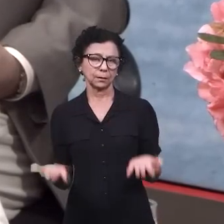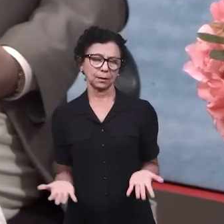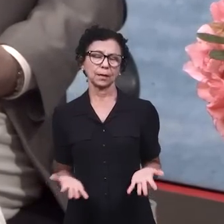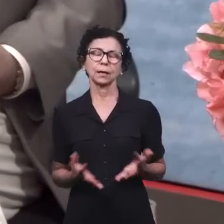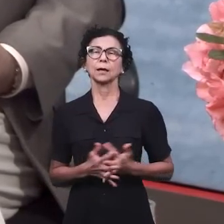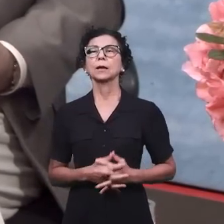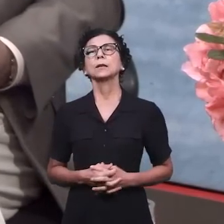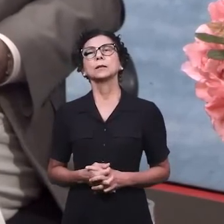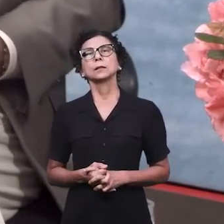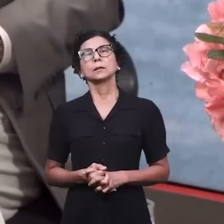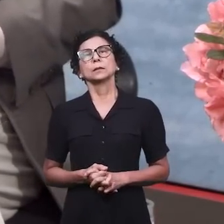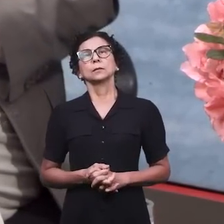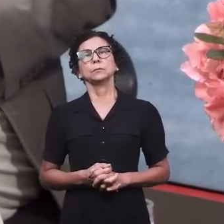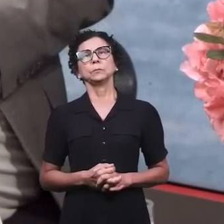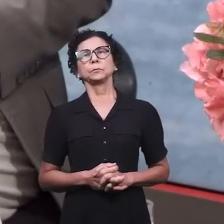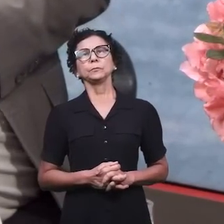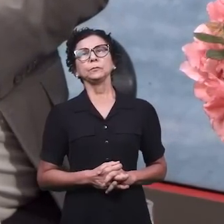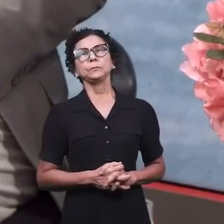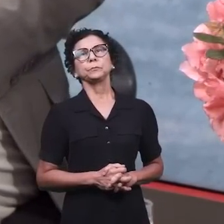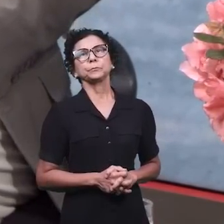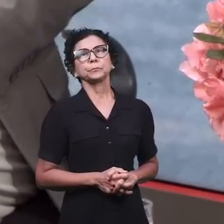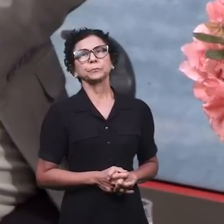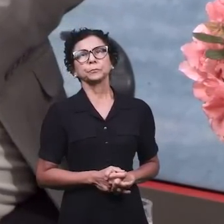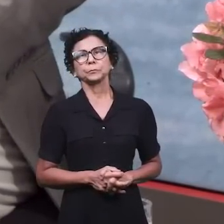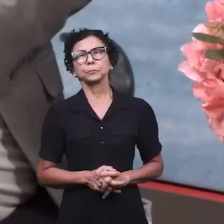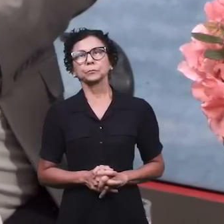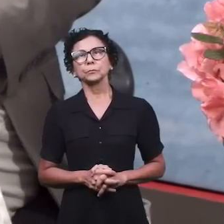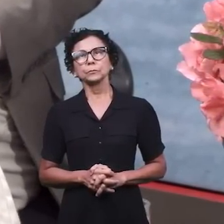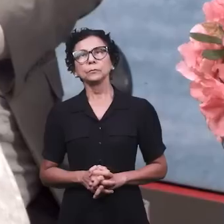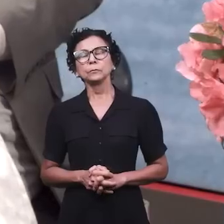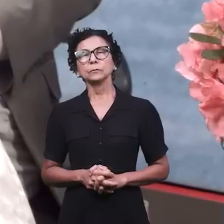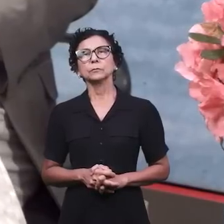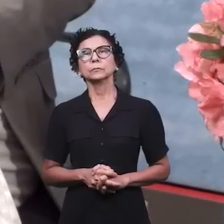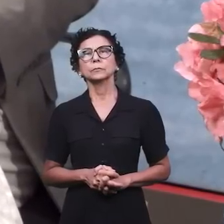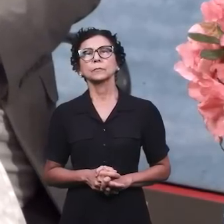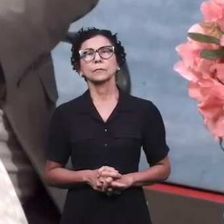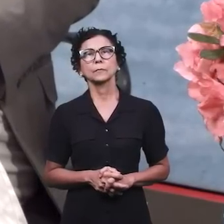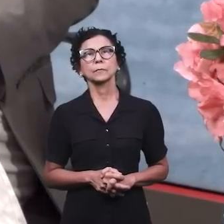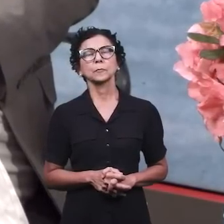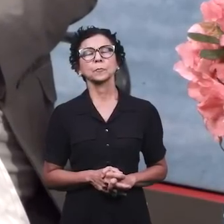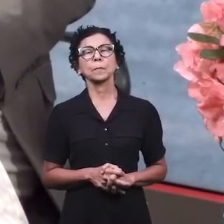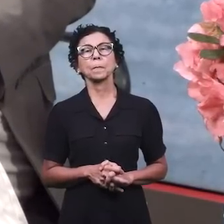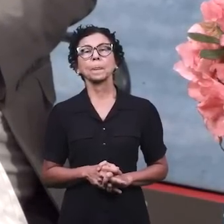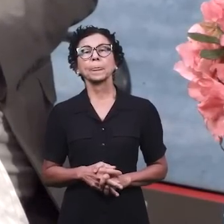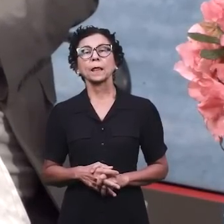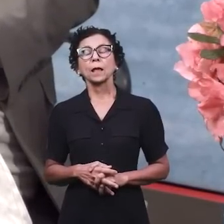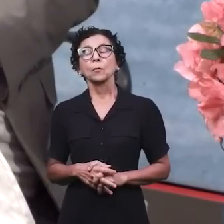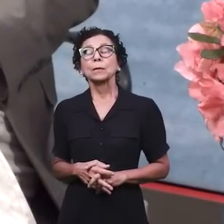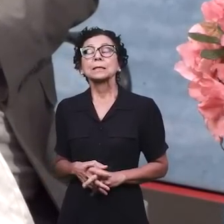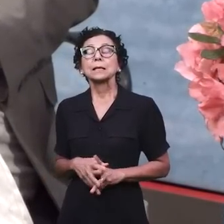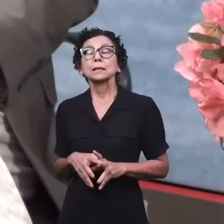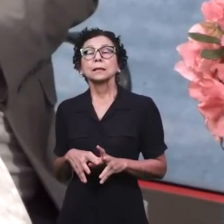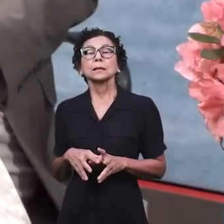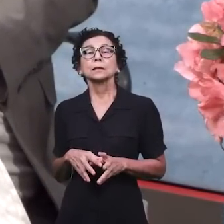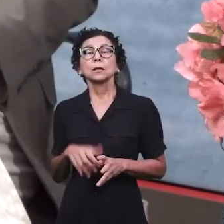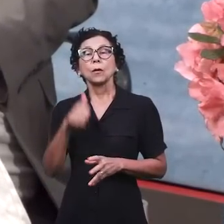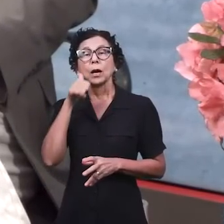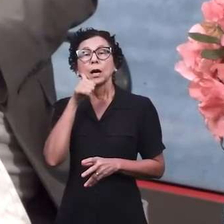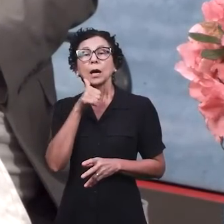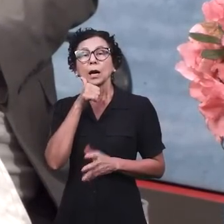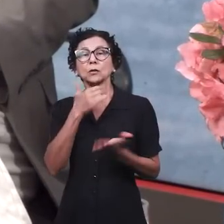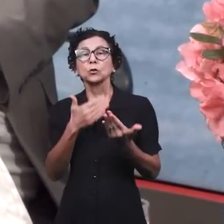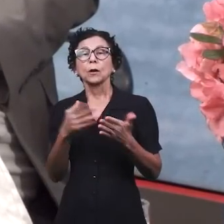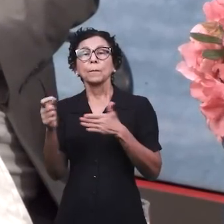você tem o tempo para isso aí. A pergunta da Natália... Foi o culto dela. O culto dela, porque ela quer oferecer um